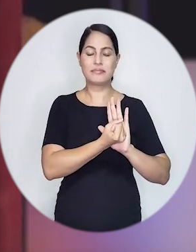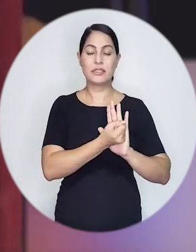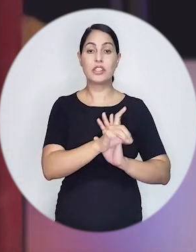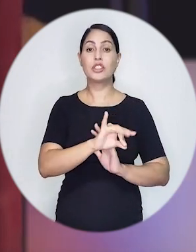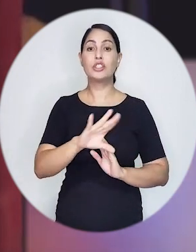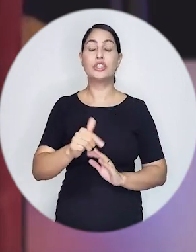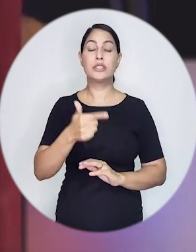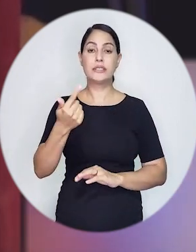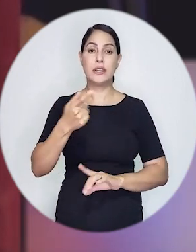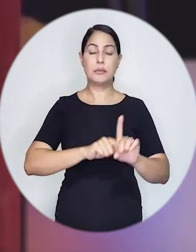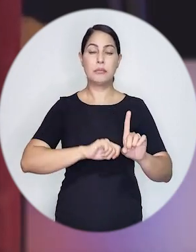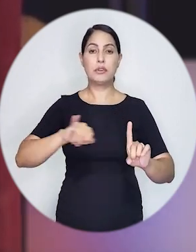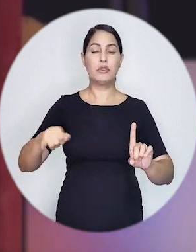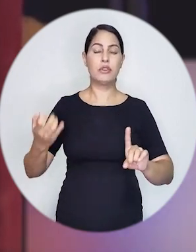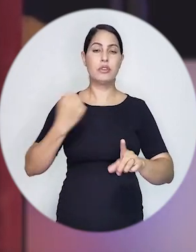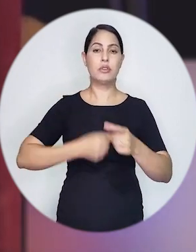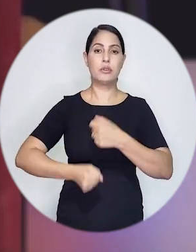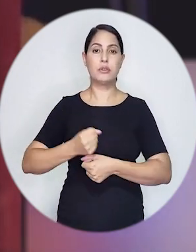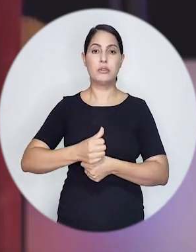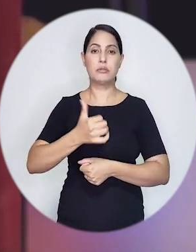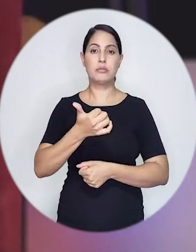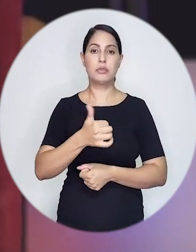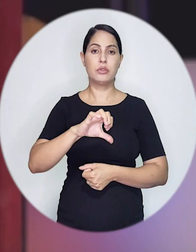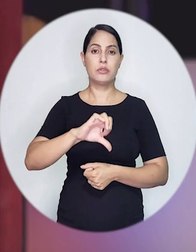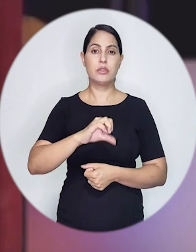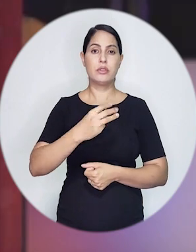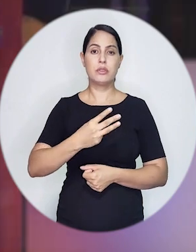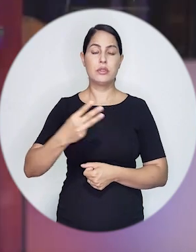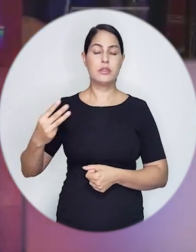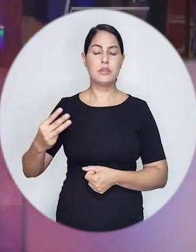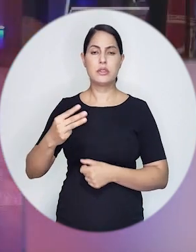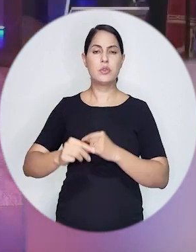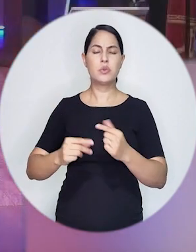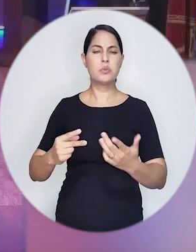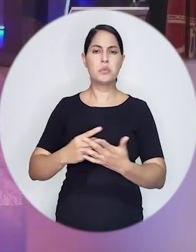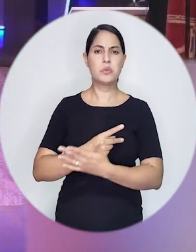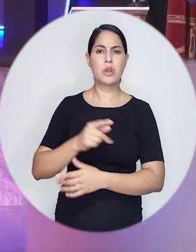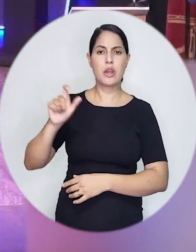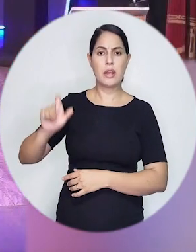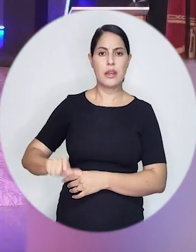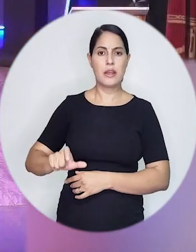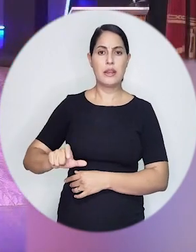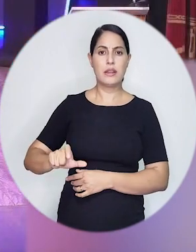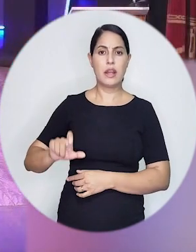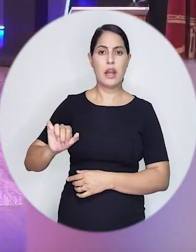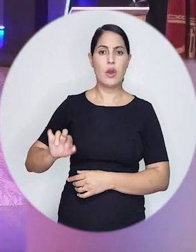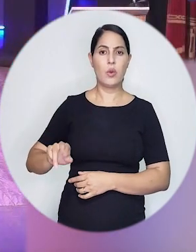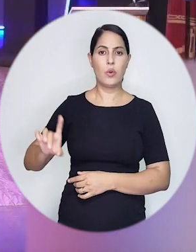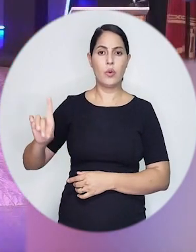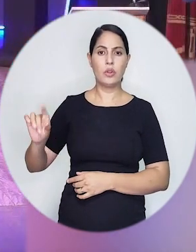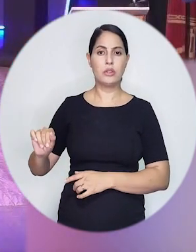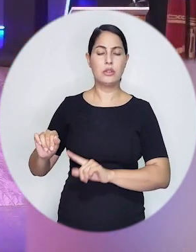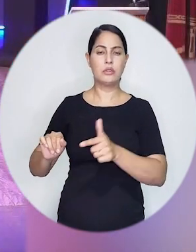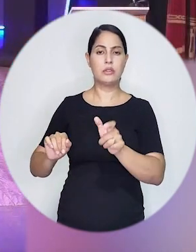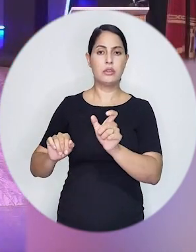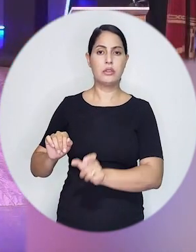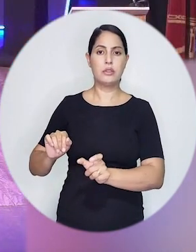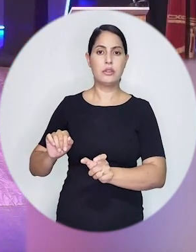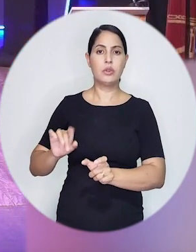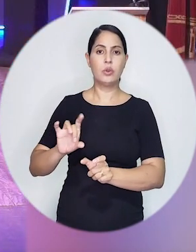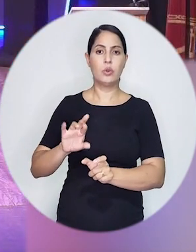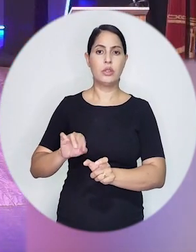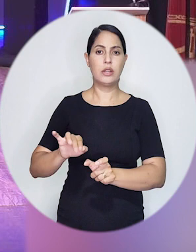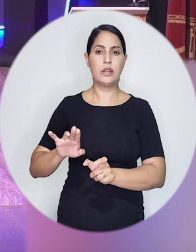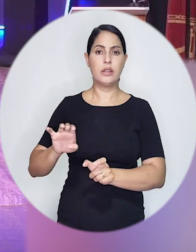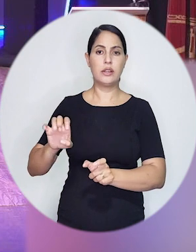ousadia sempre foi marca fundacional desta seccional. Em 7 de janeiro de 1933, sob a liderança dos advogados Cavalcante